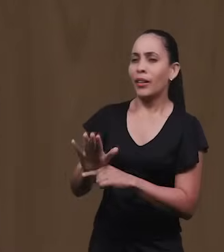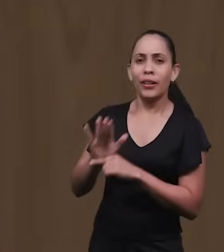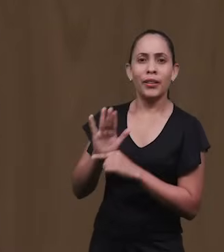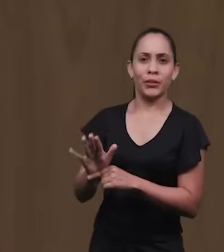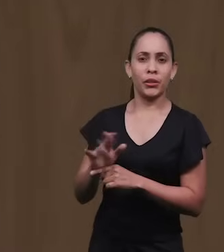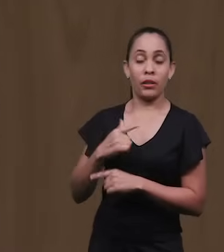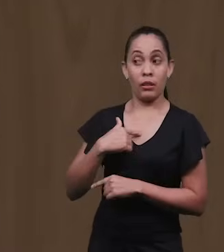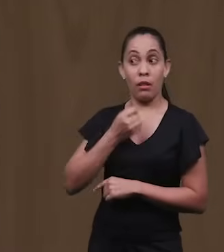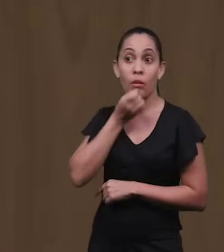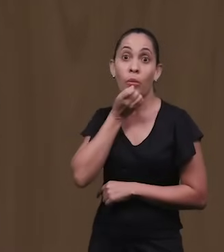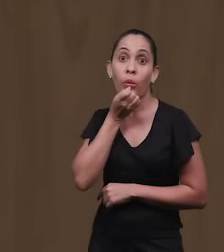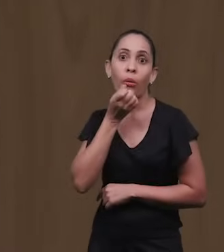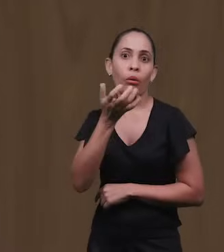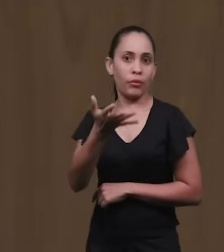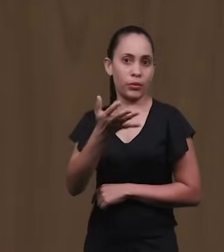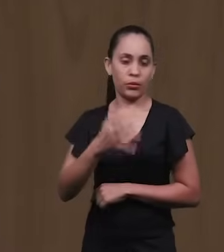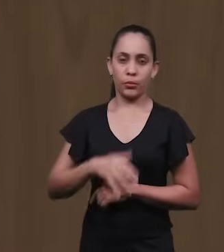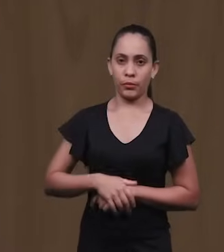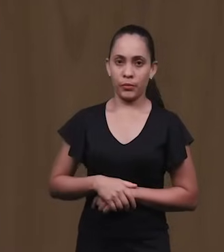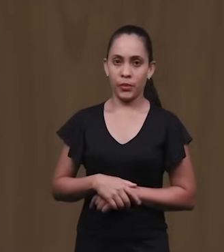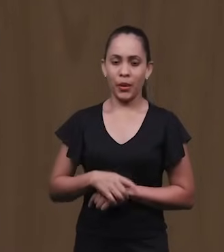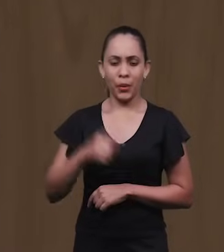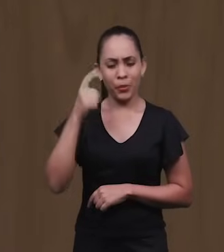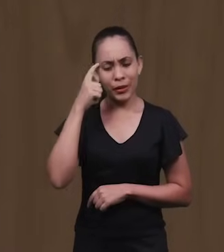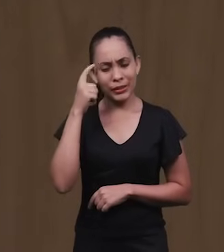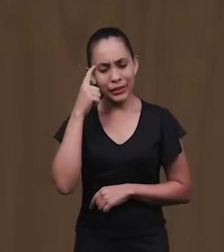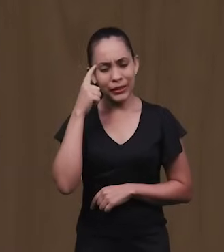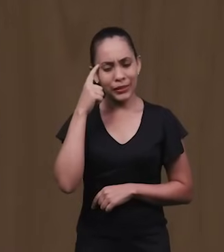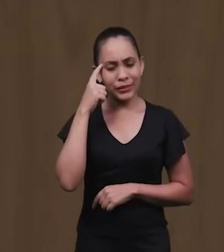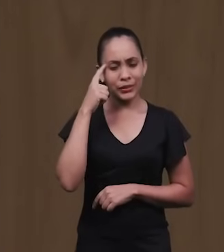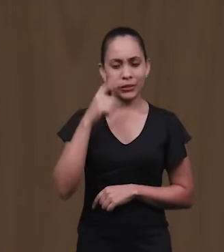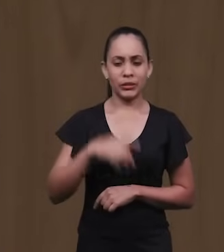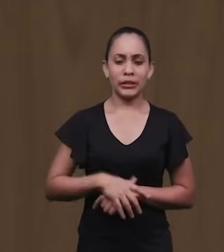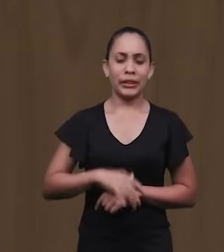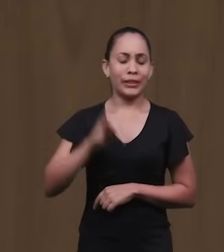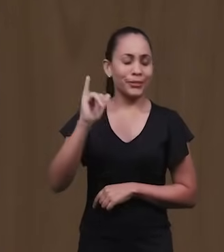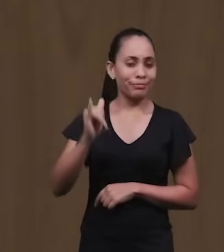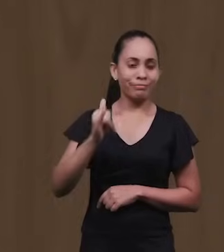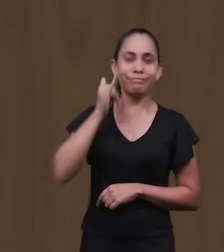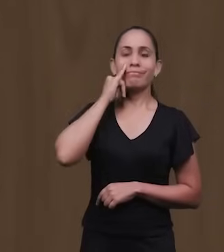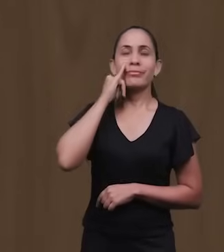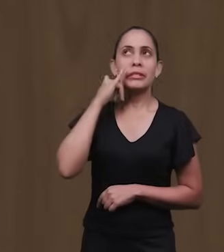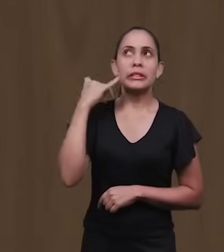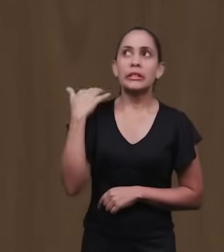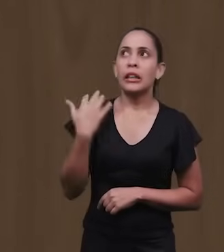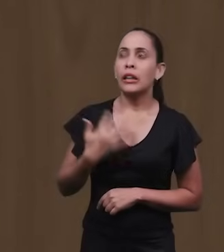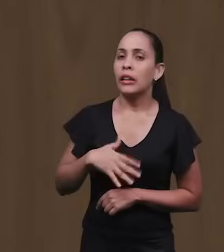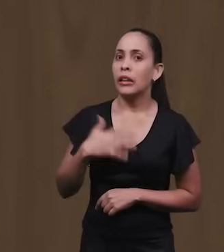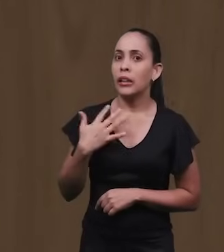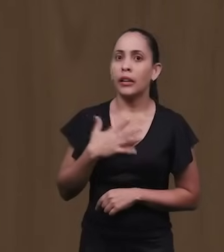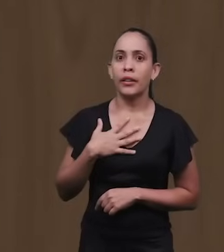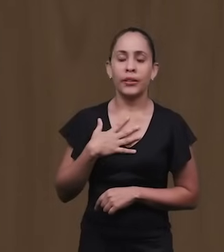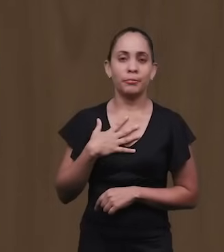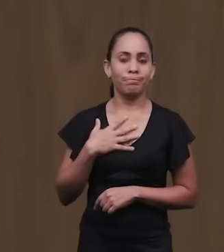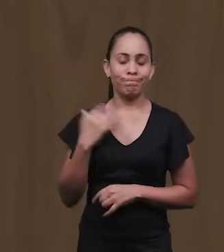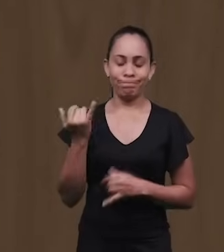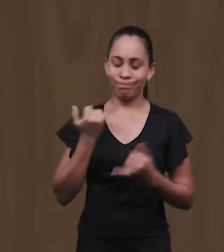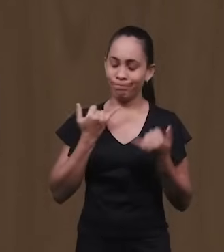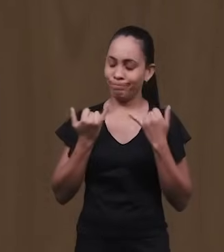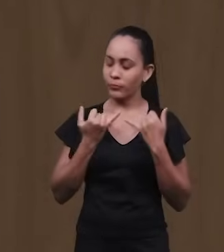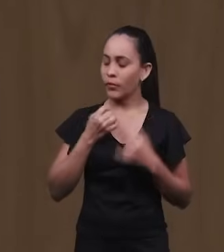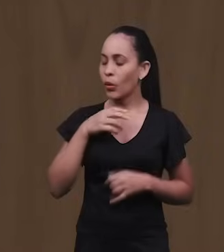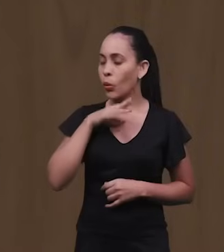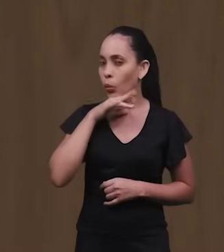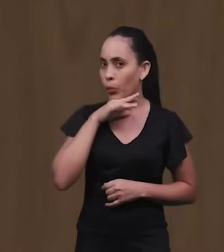Até mesmo ela confessou para mim que estava pensando que a qualquer momento receberia uma notícia não boa acerca do